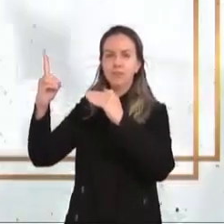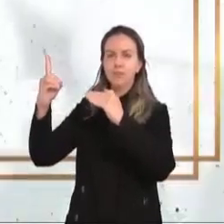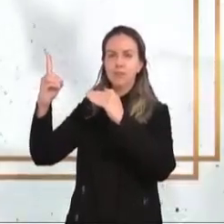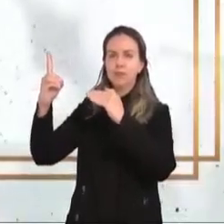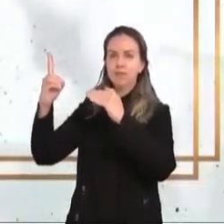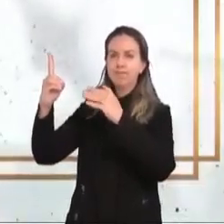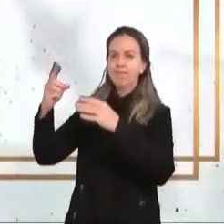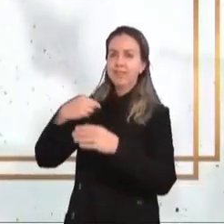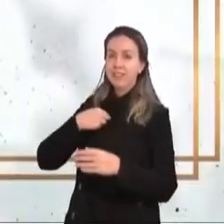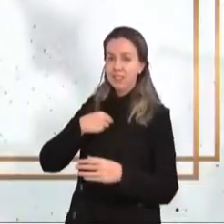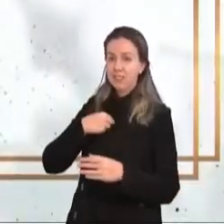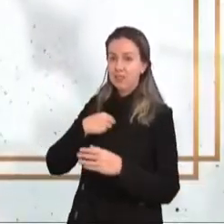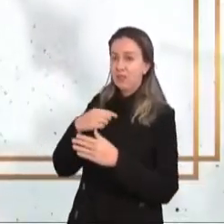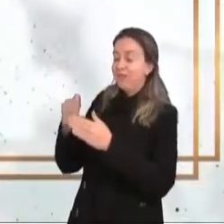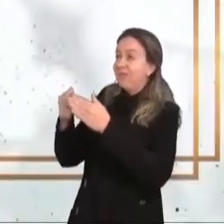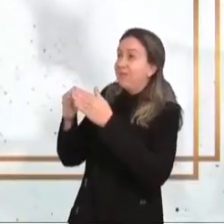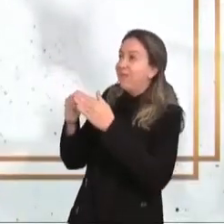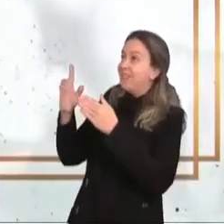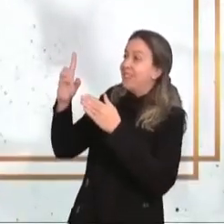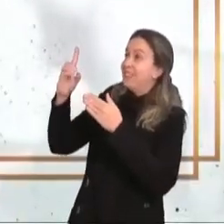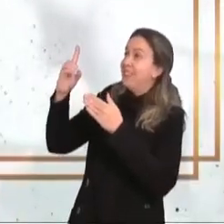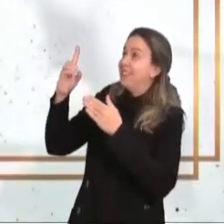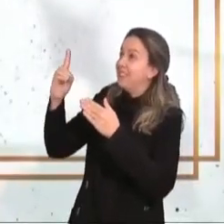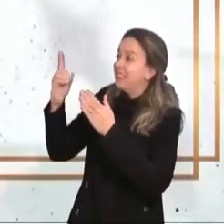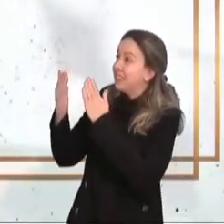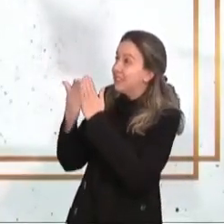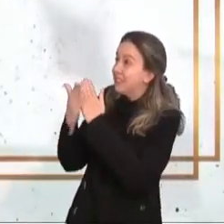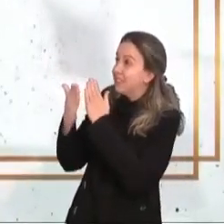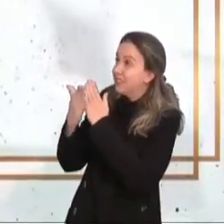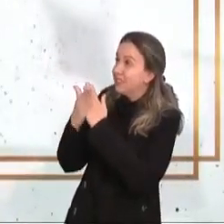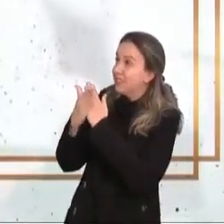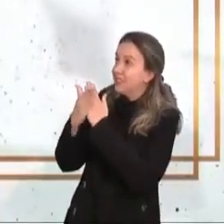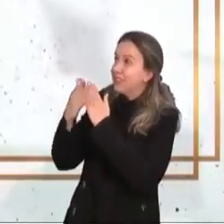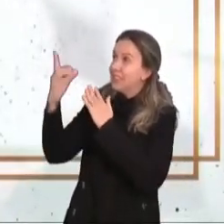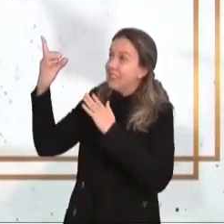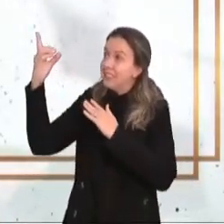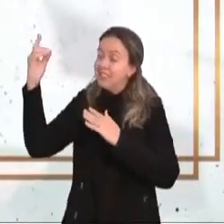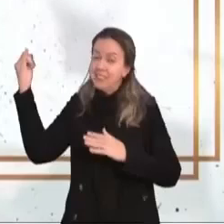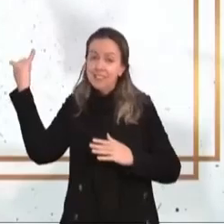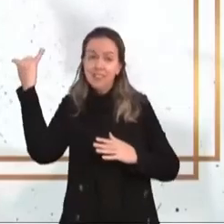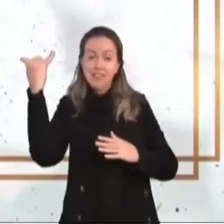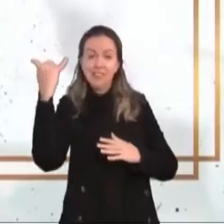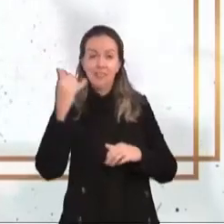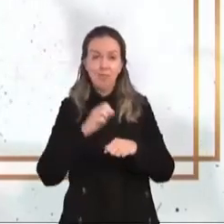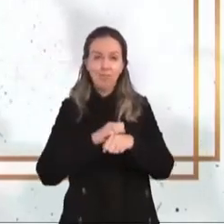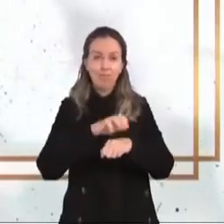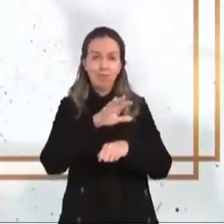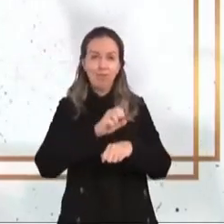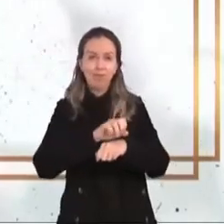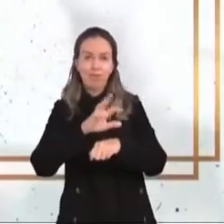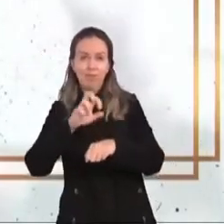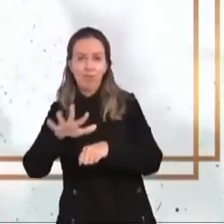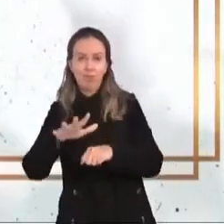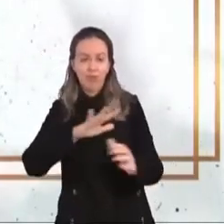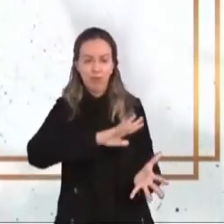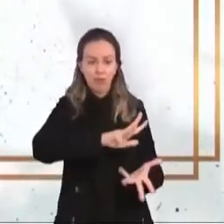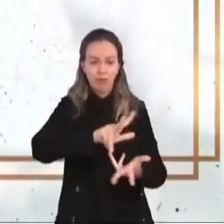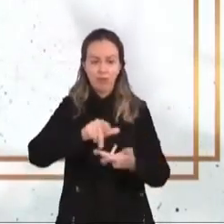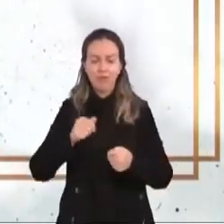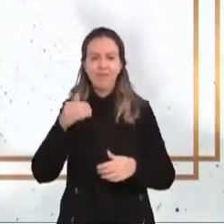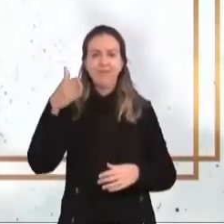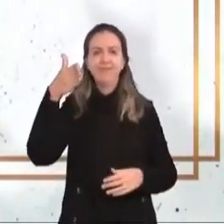e responder-te-ei, e anunciar-te-ei coisas grandes